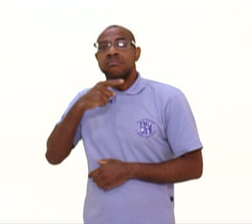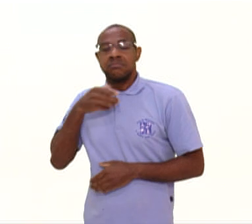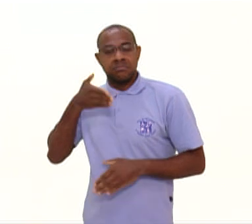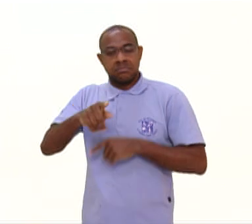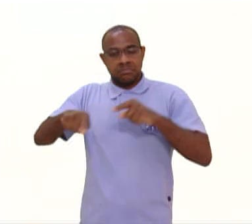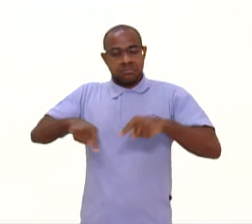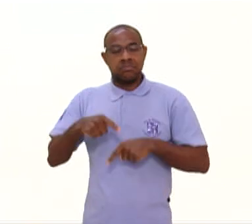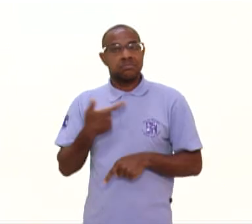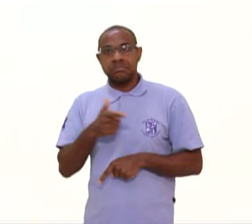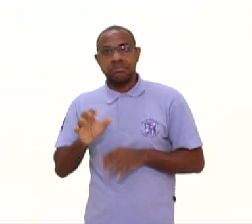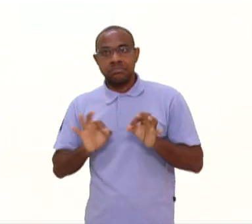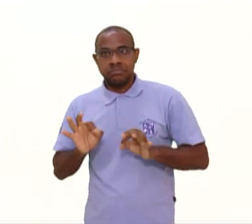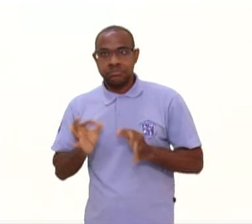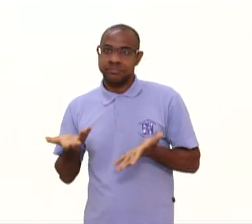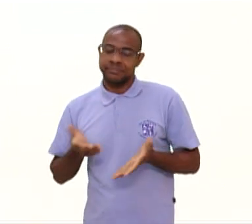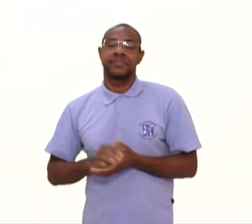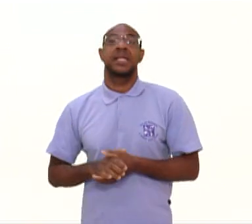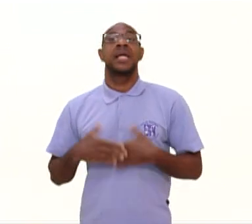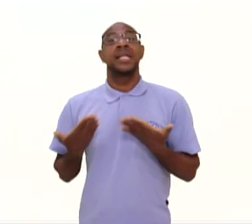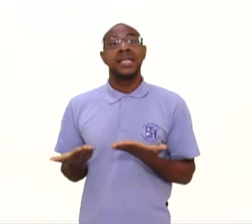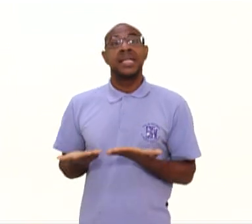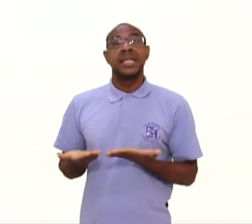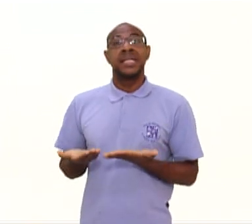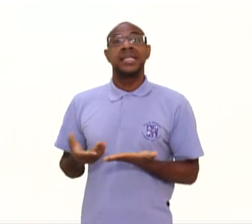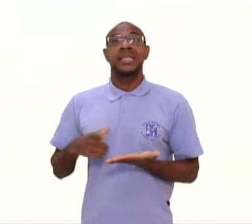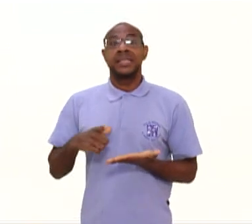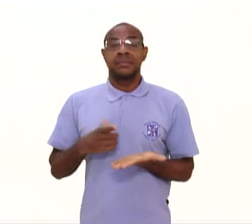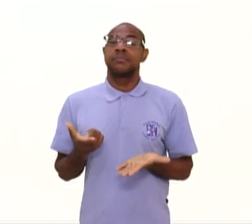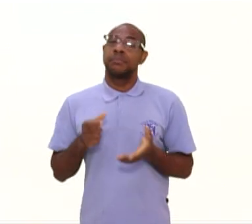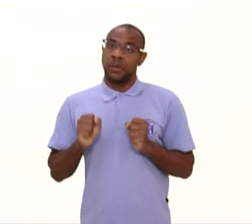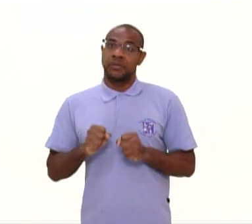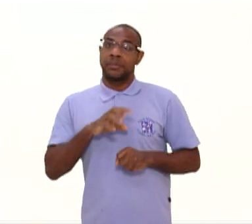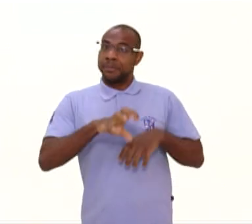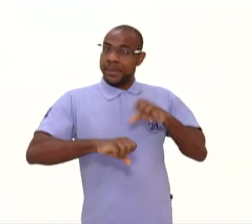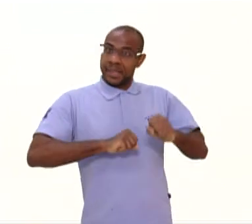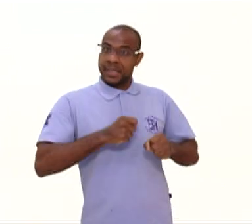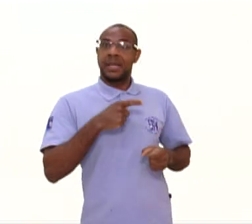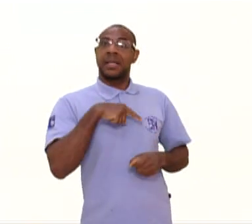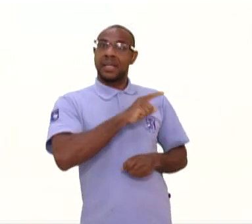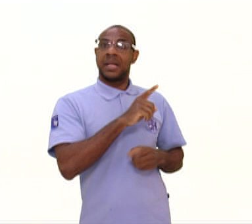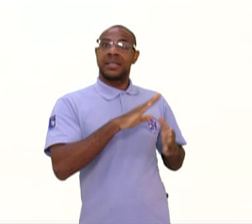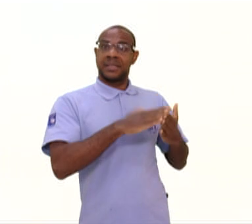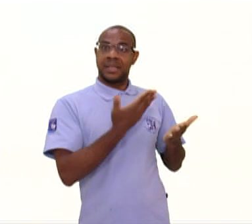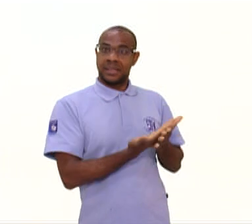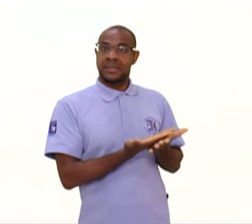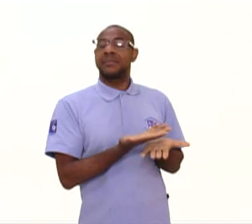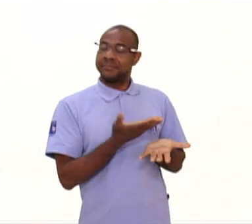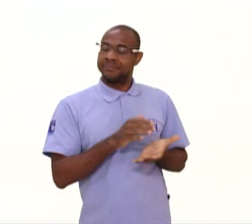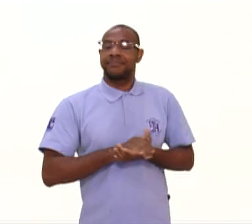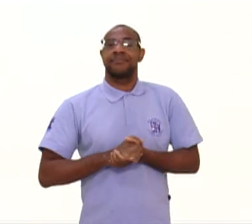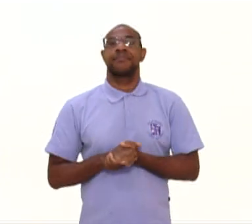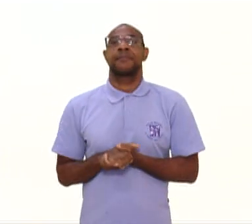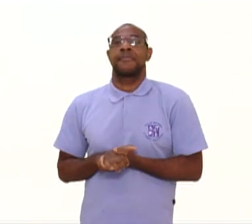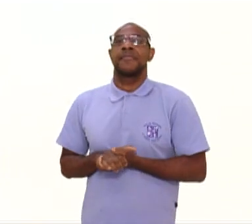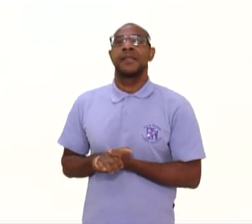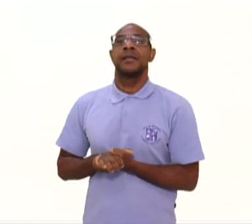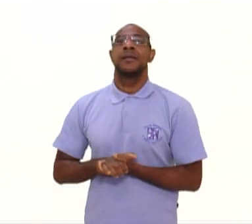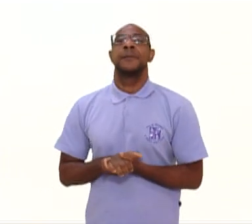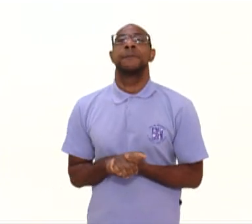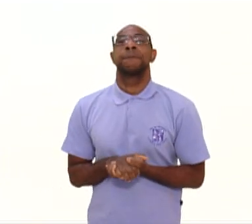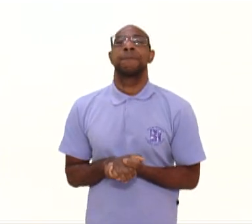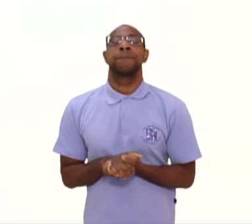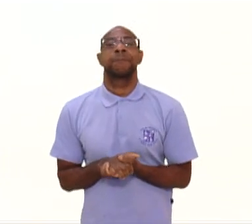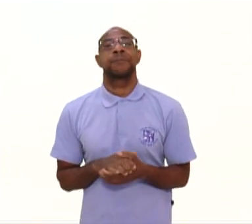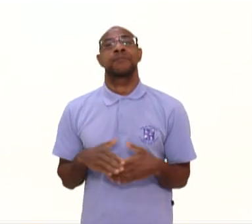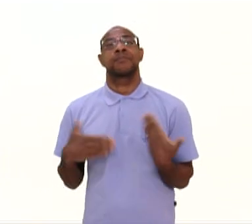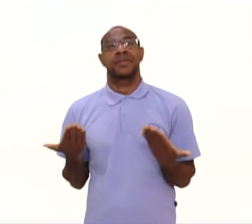não estiver acessando, ainda assim tem as atividades impressas ao qual vocês poderão estar dando uma olhada e entregando a sua respectiva escola, ok? Então,